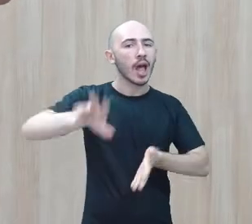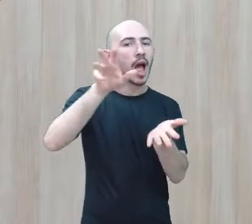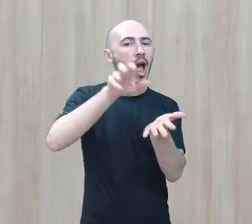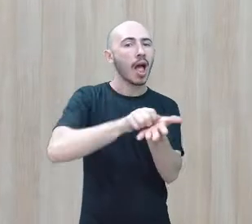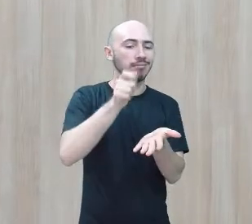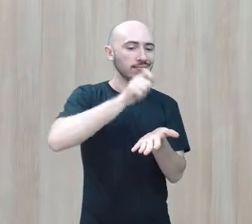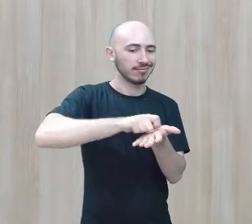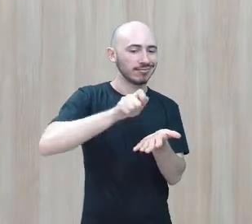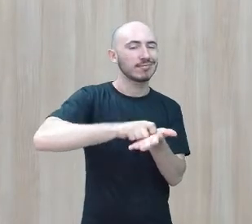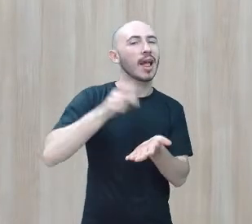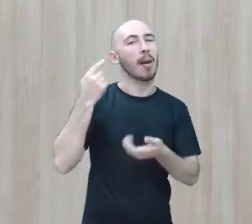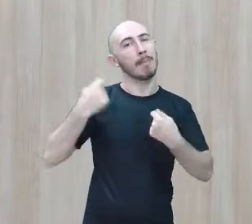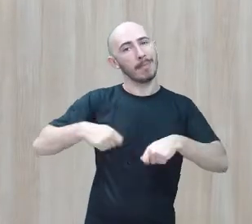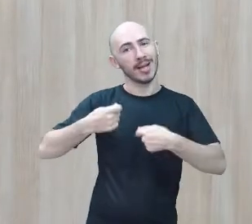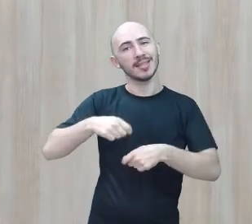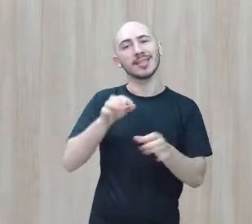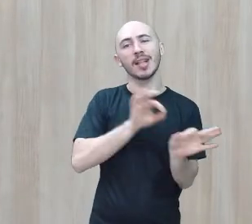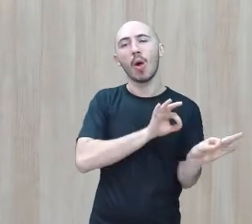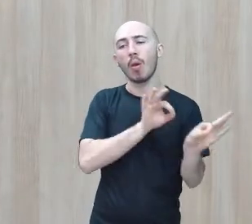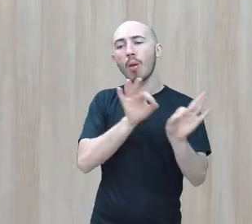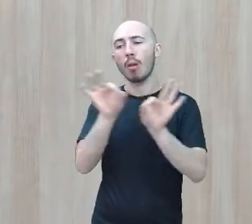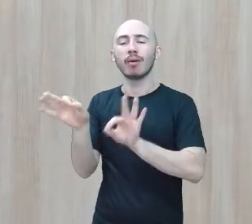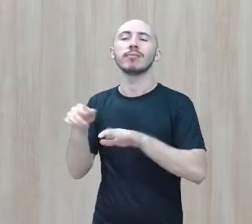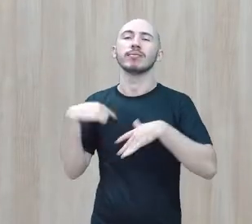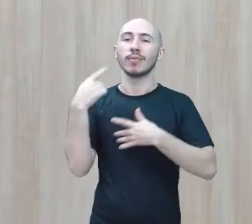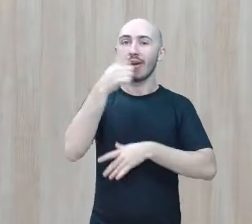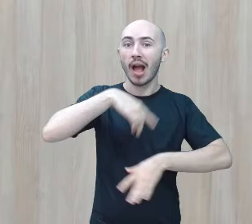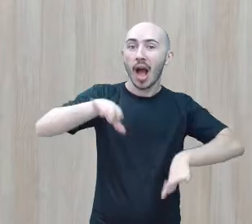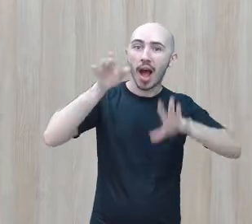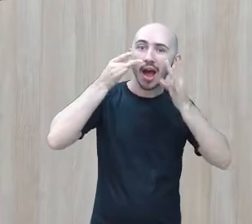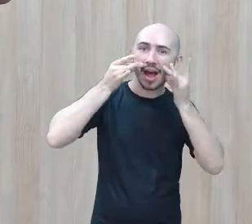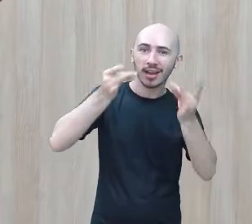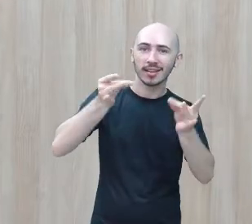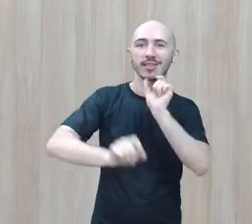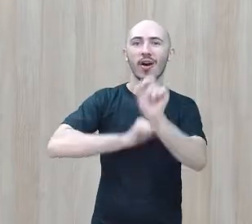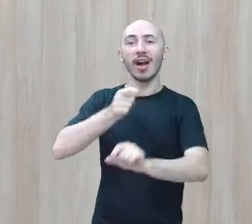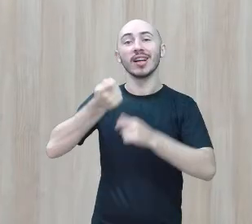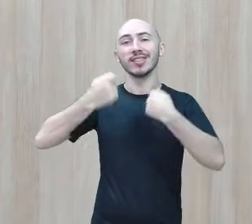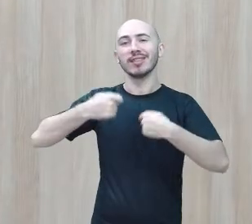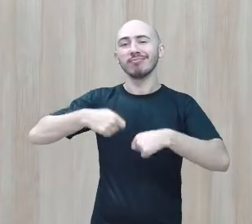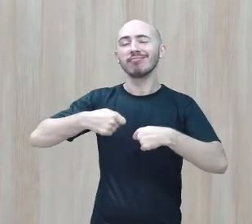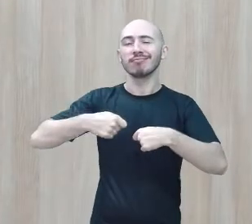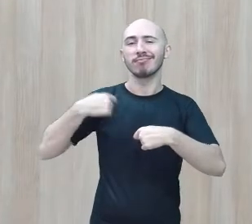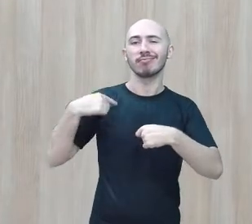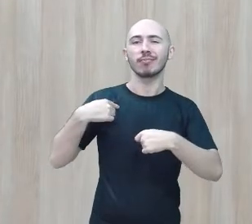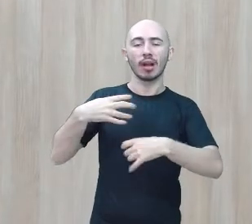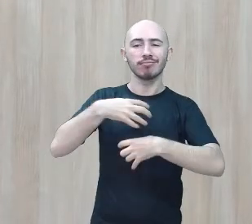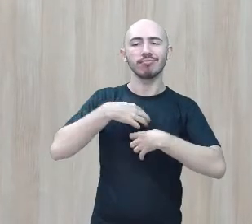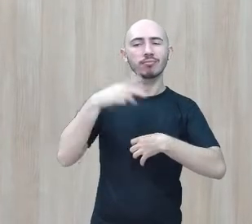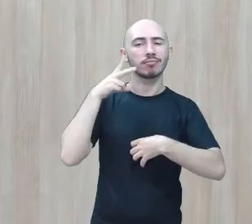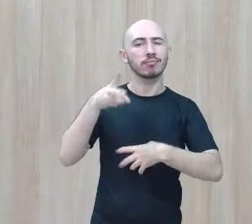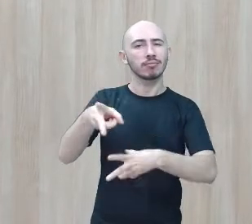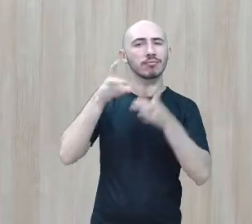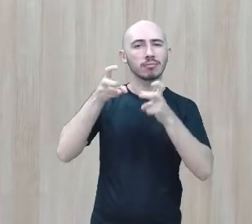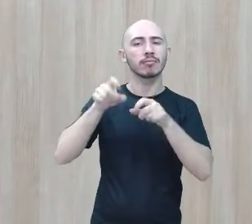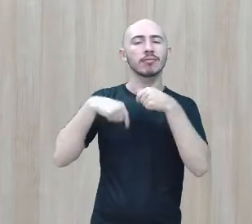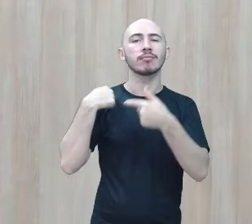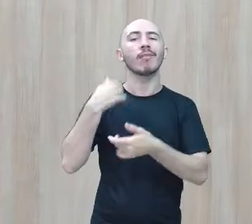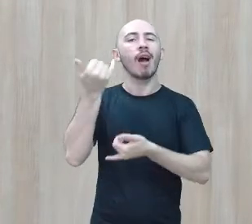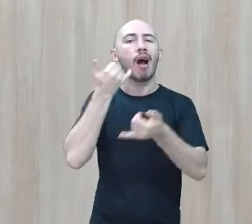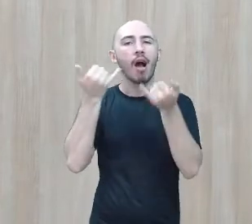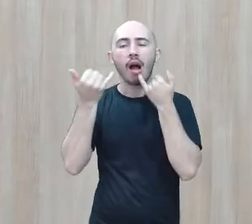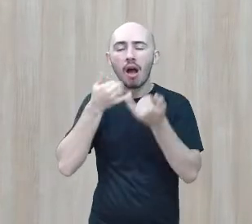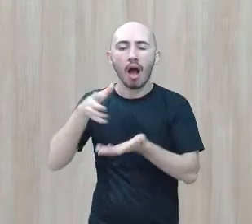vão precisar de anotar. Fiquem atentos. No momento que vocês sentirem a necessidade de anotar alguma informação,